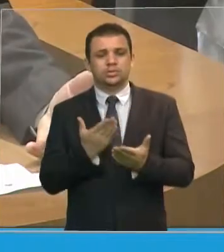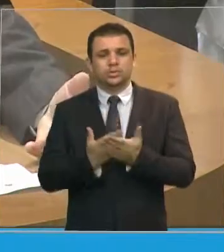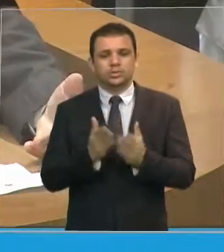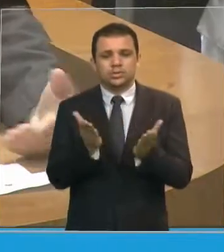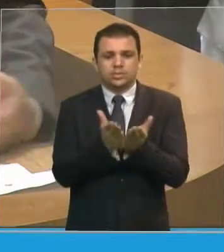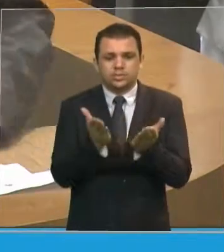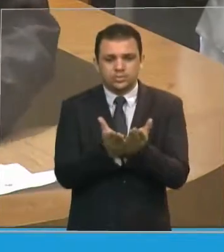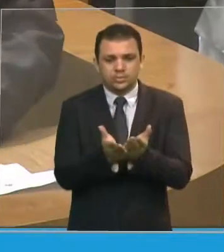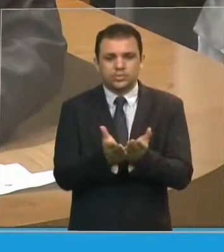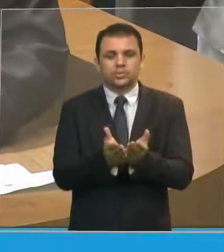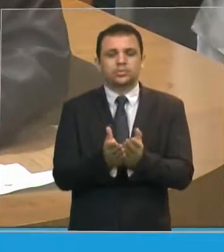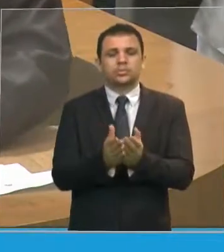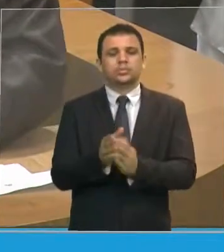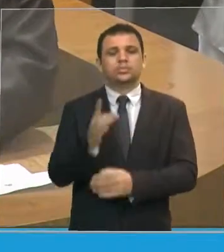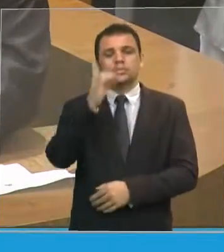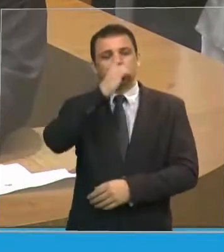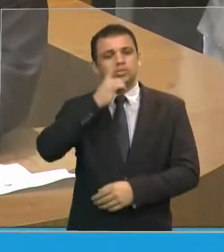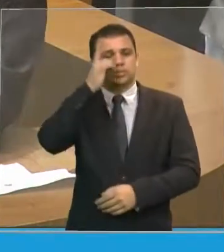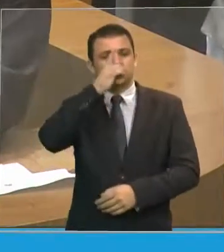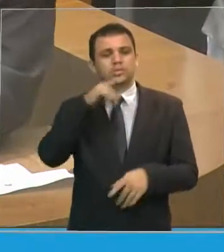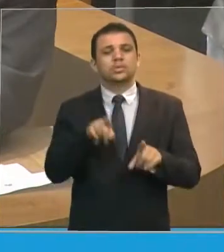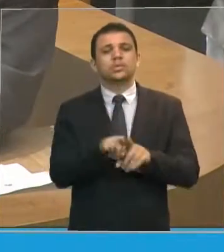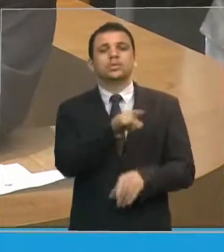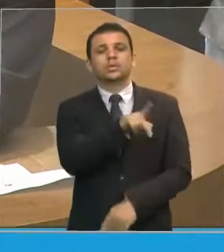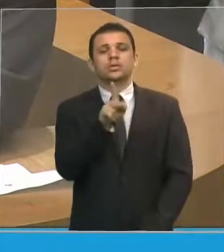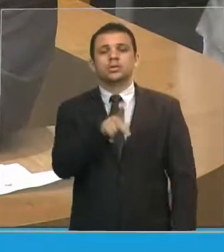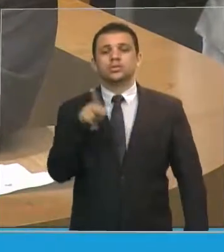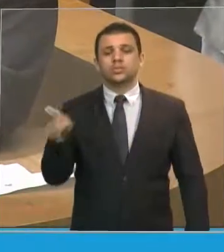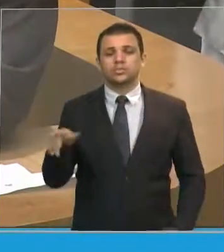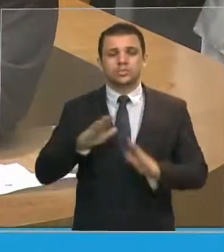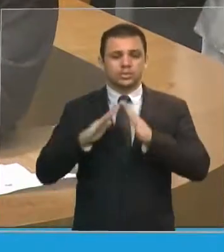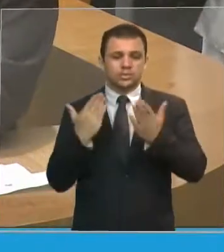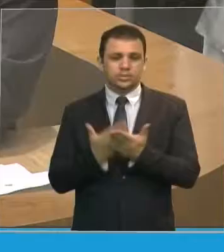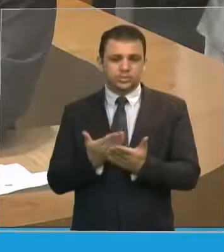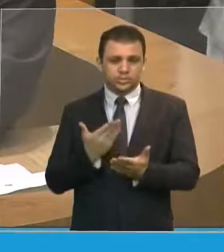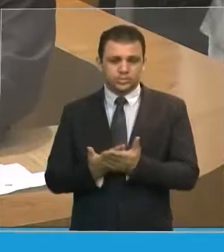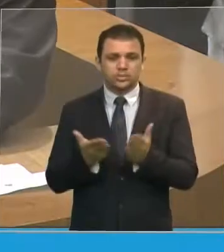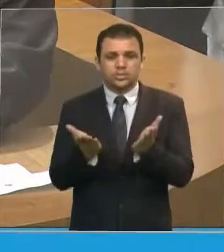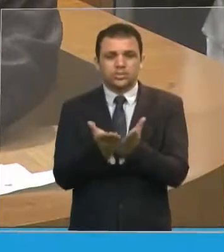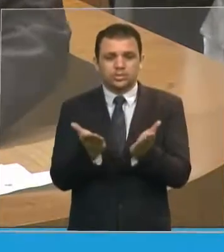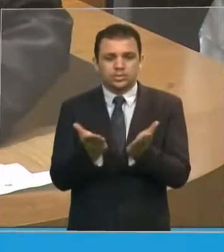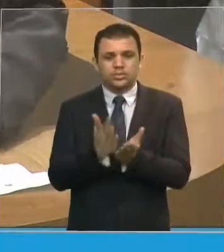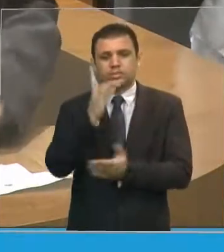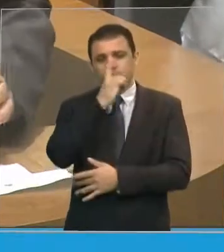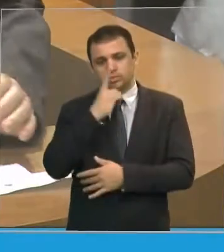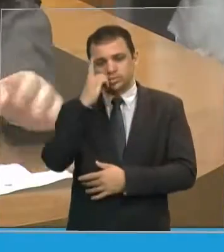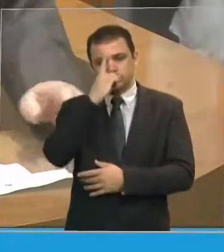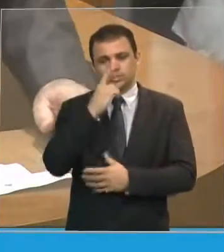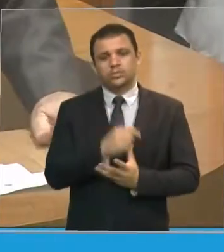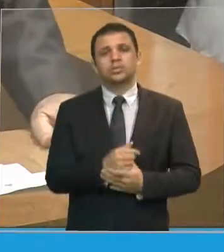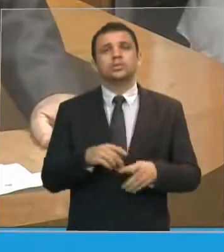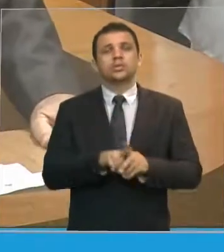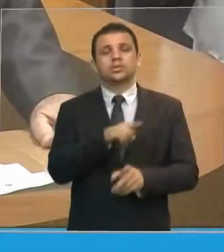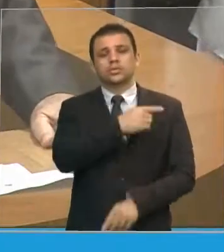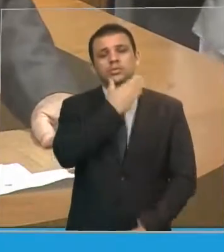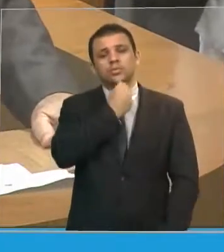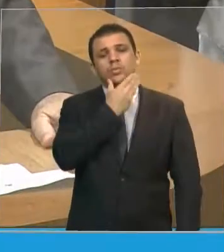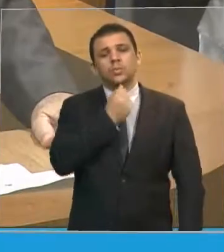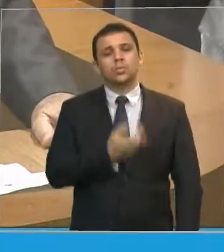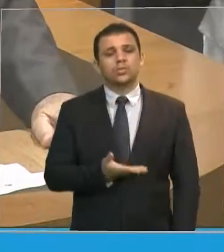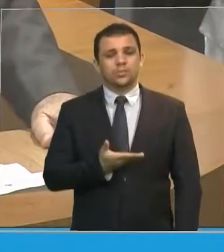professor da escola bíblica dominical, um homem